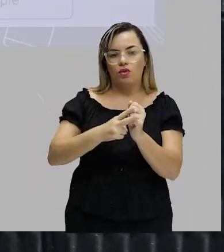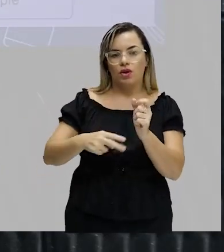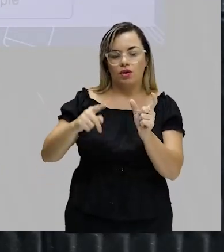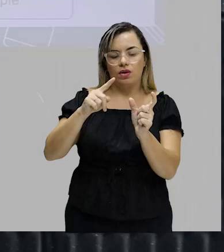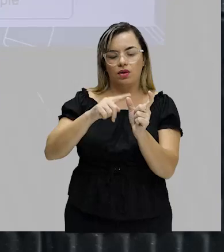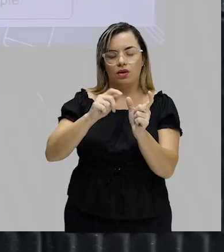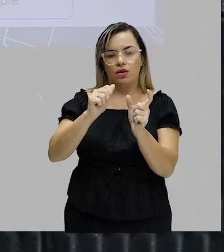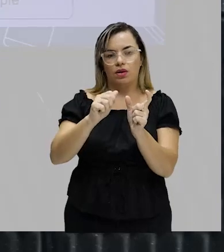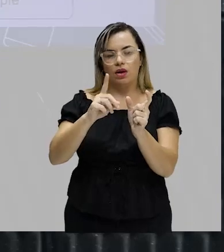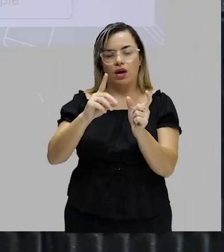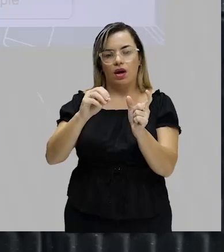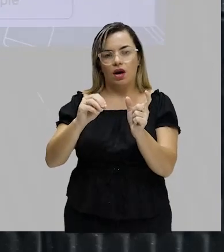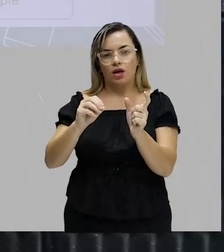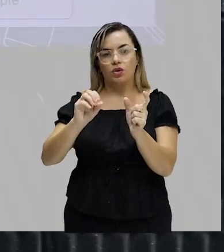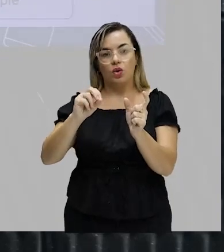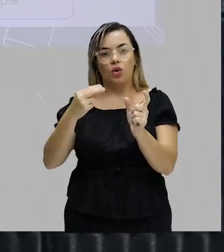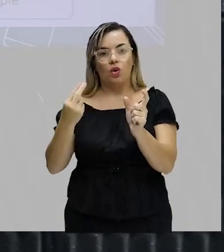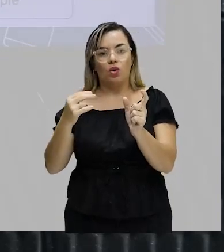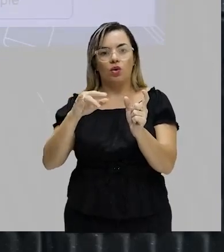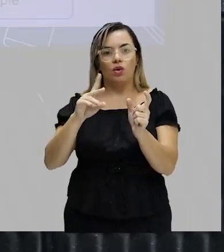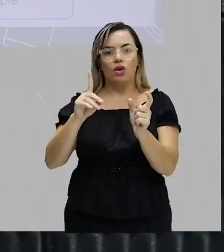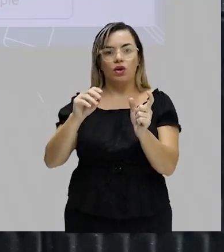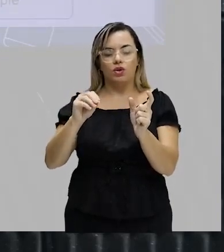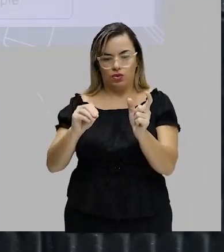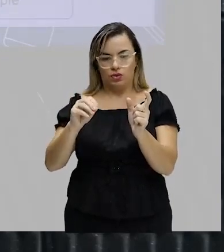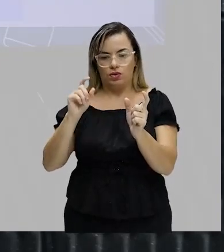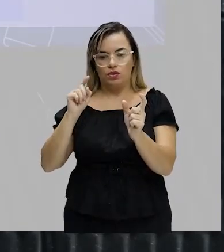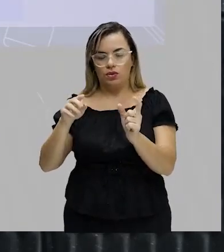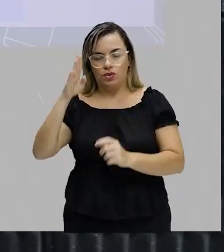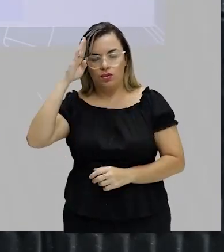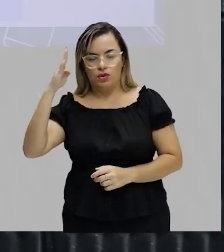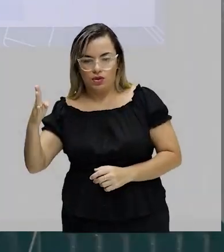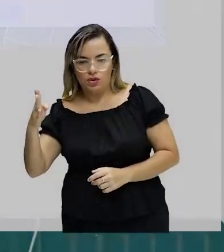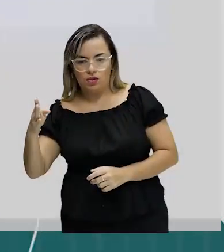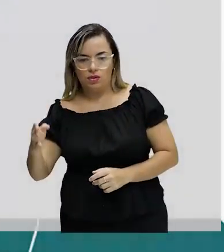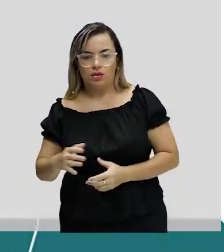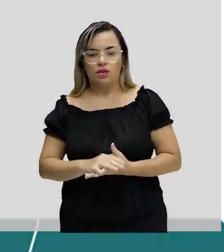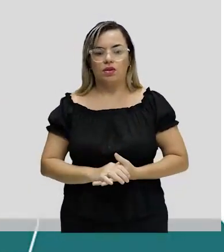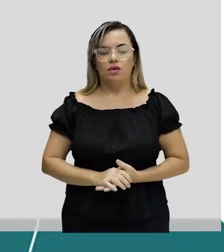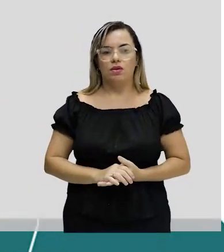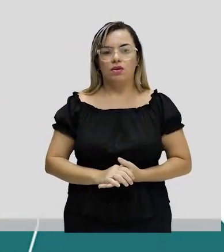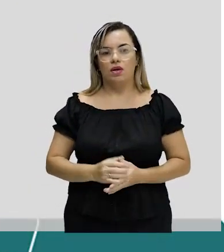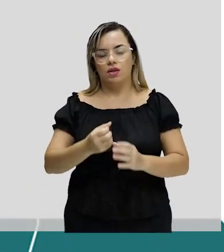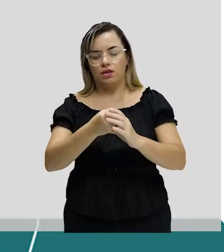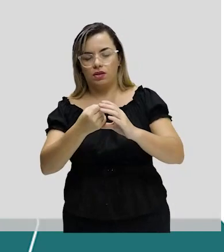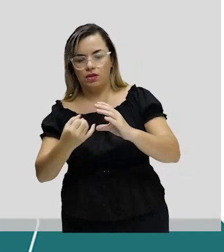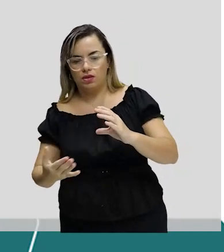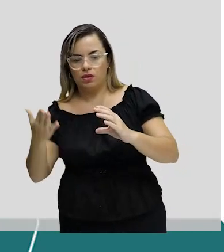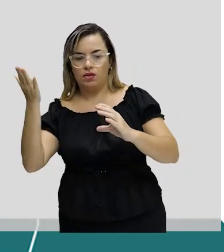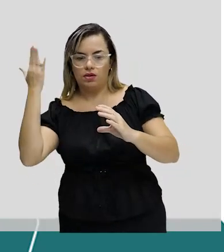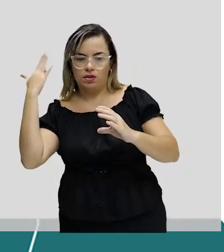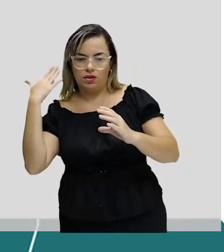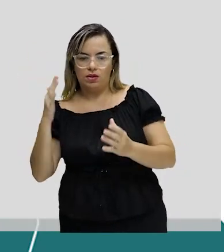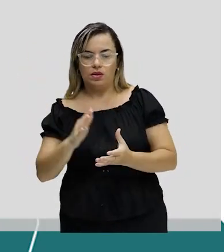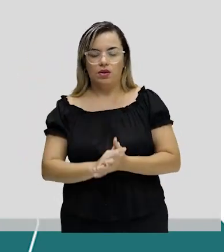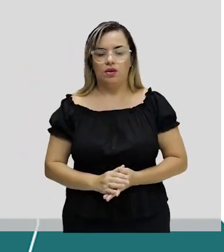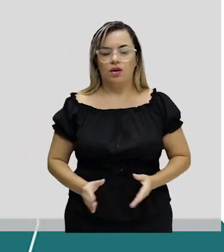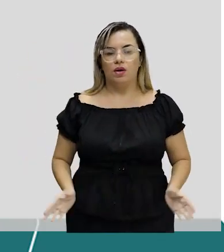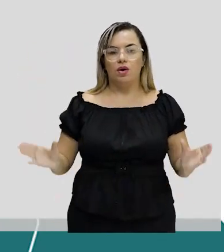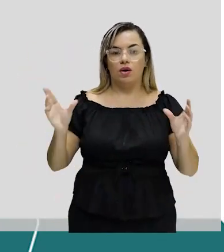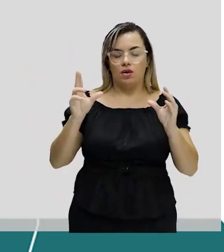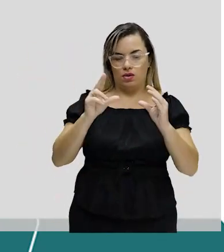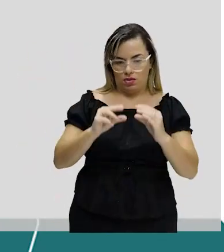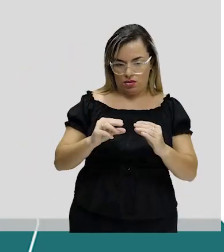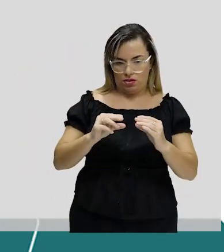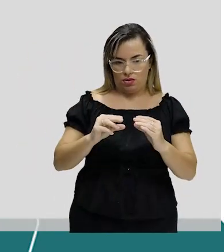temos algumas regrinhas para conjugar esse verbo principal no particípio passado. Resumindo os verbos auxiliares, nós temos